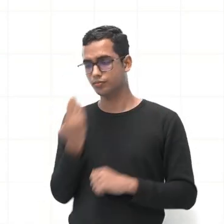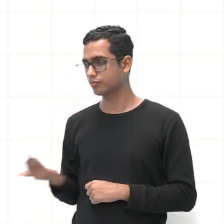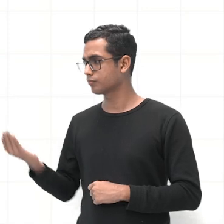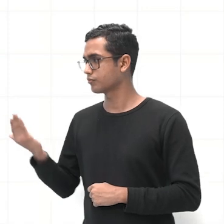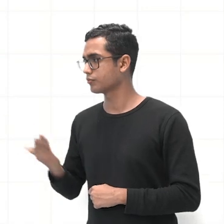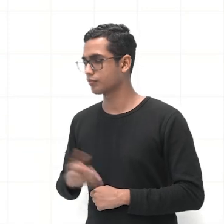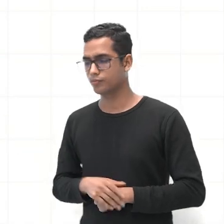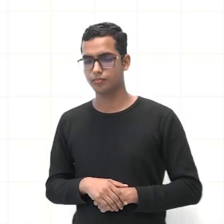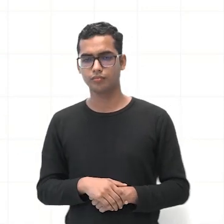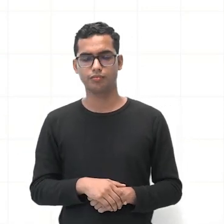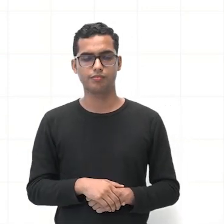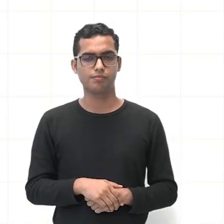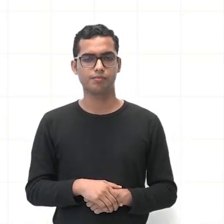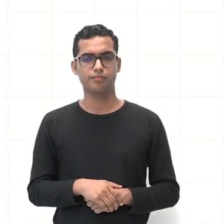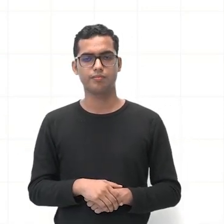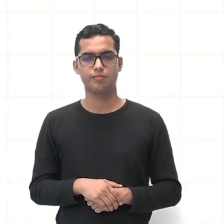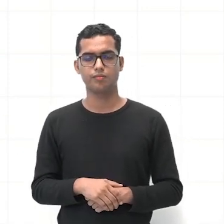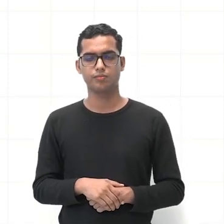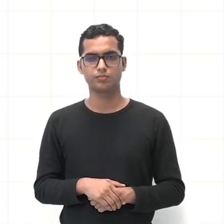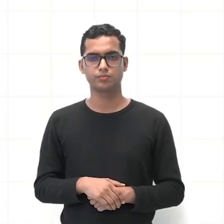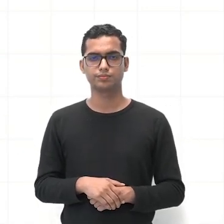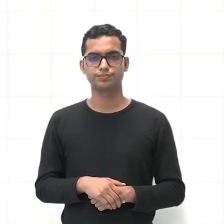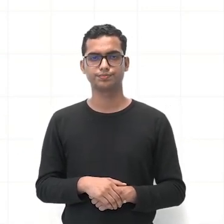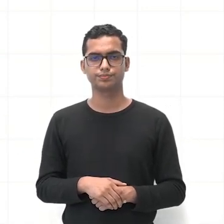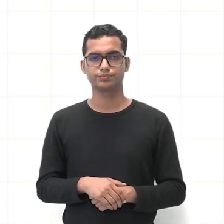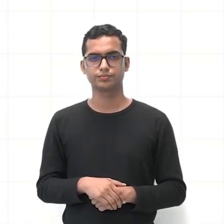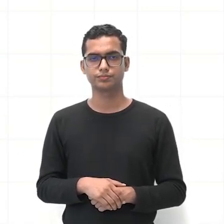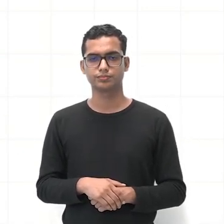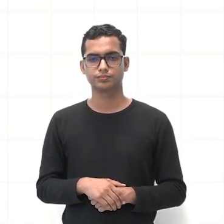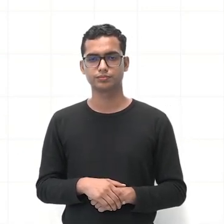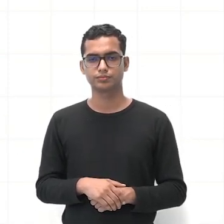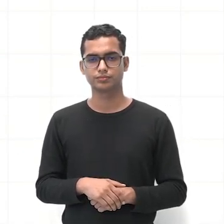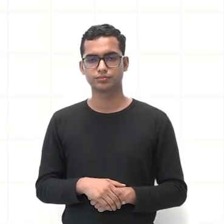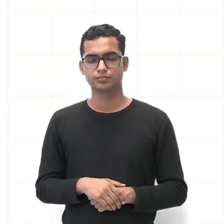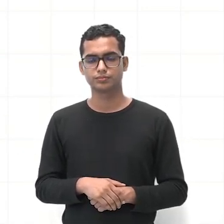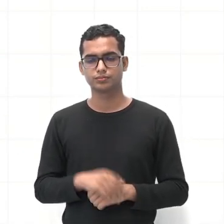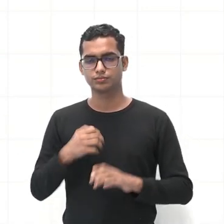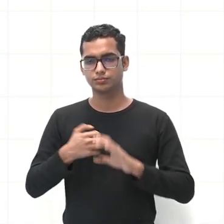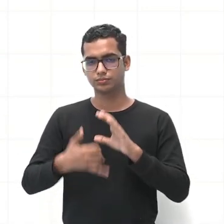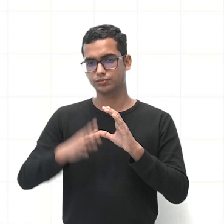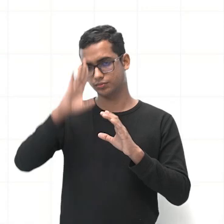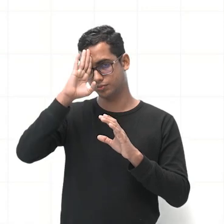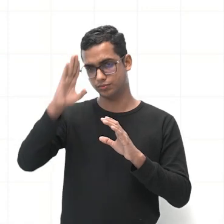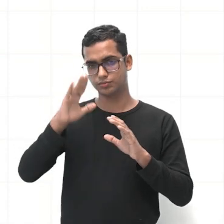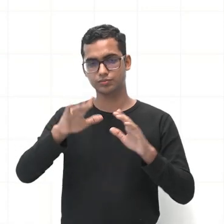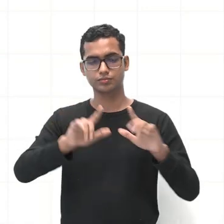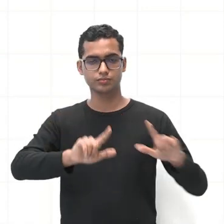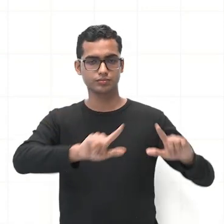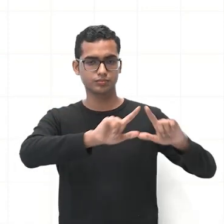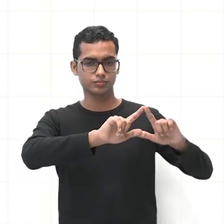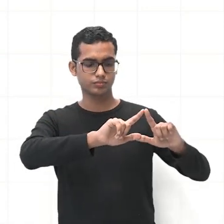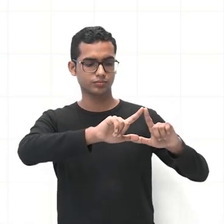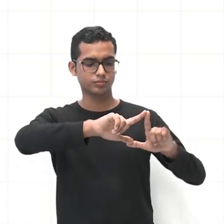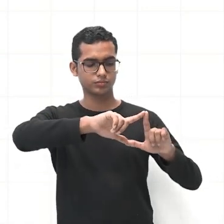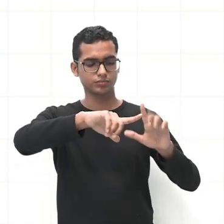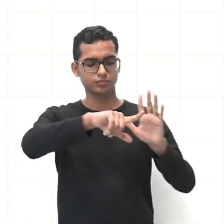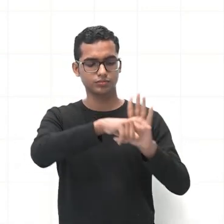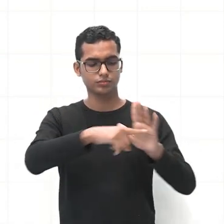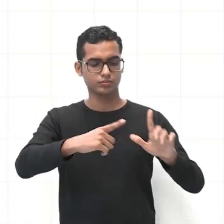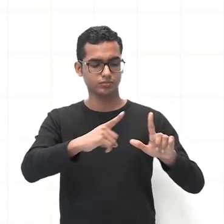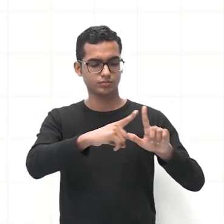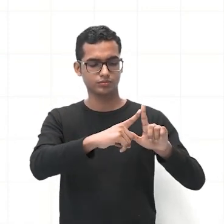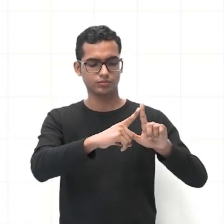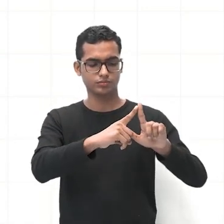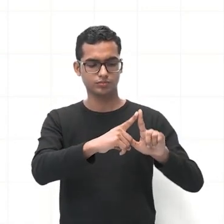né, o triângulo retângulo justamente é a presença desse ângulo de 90 graus. E novamente,